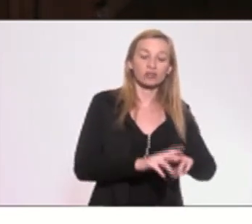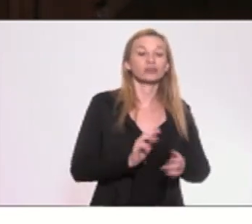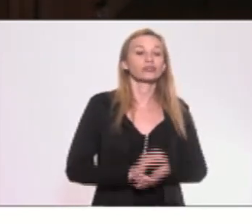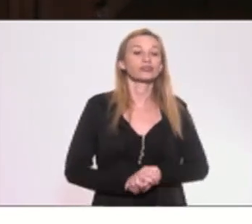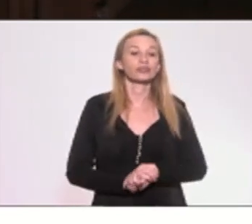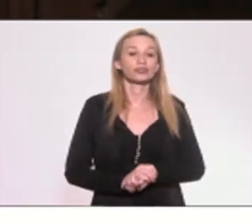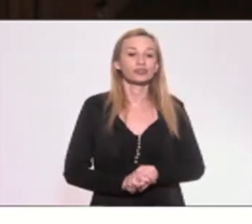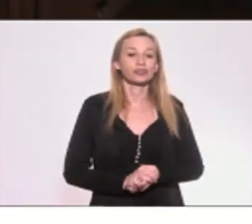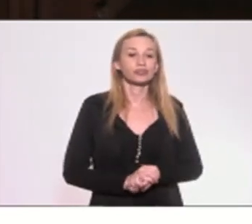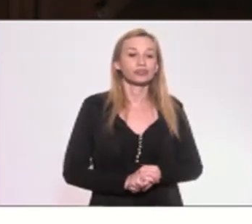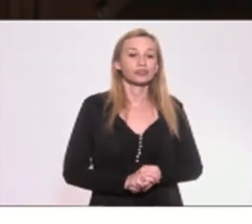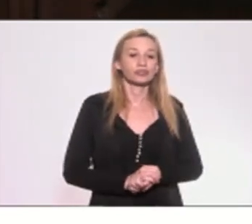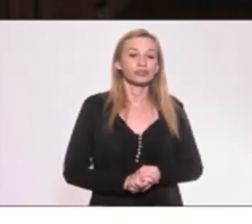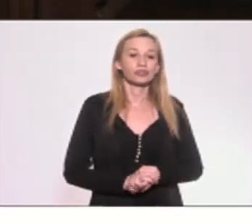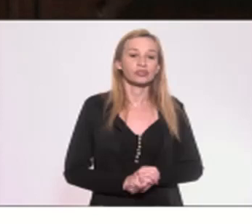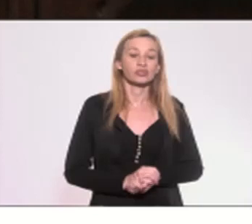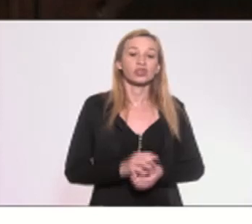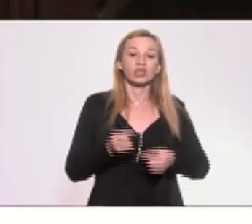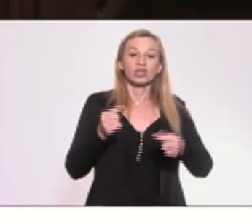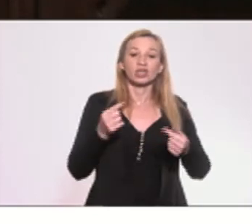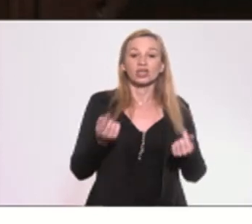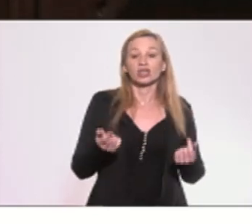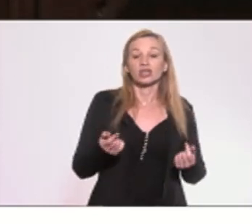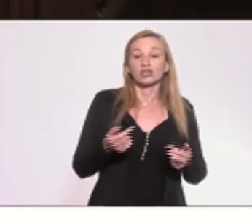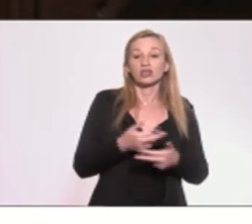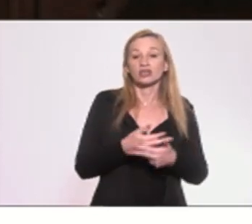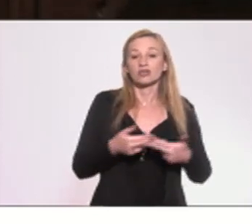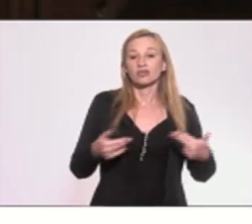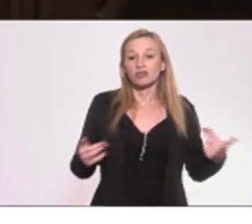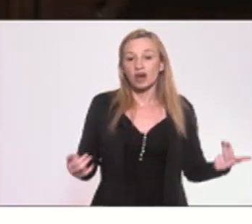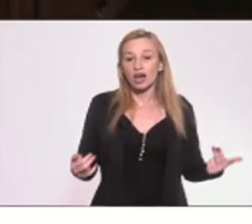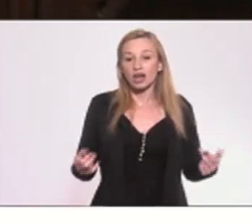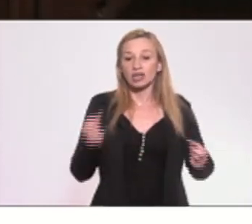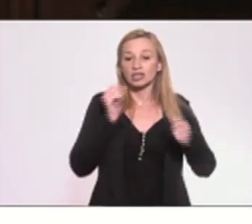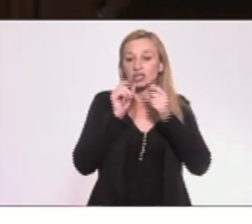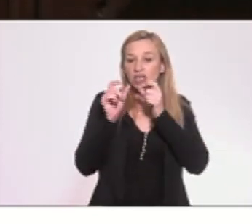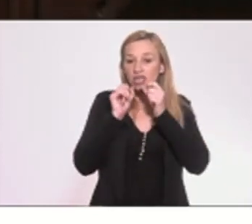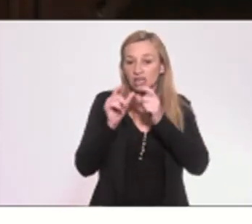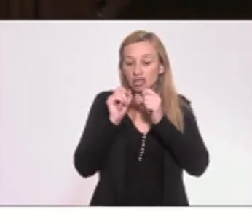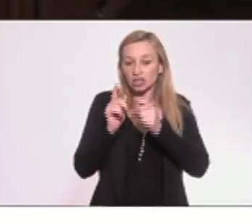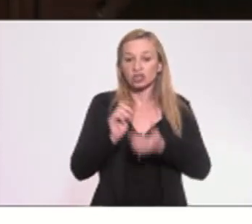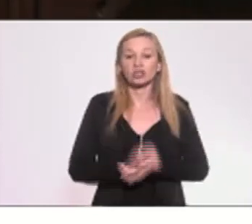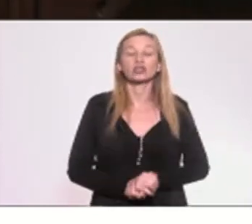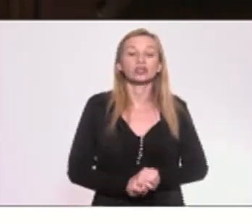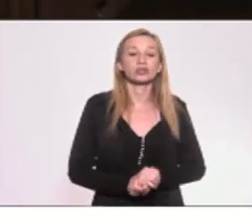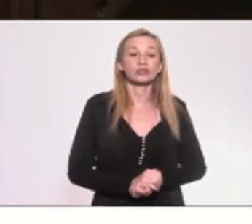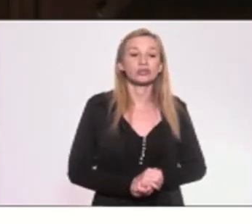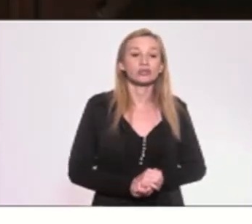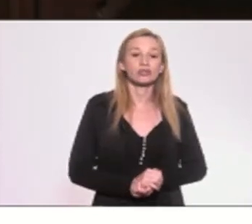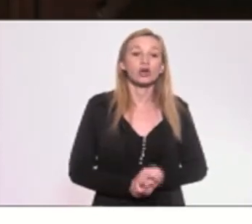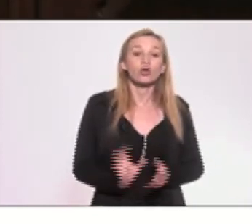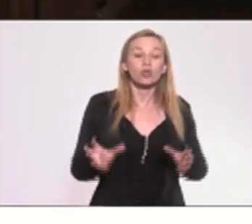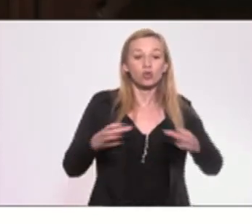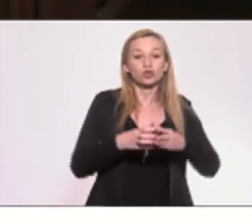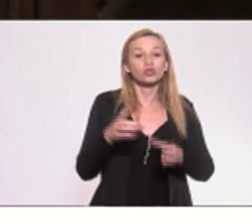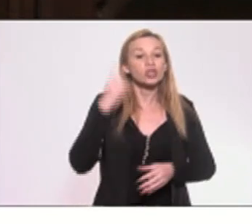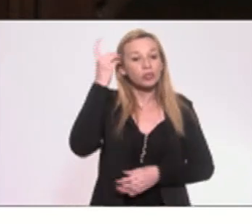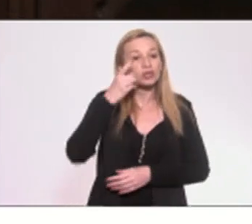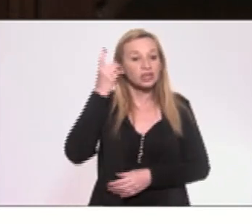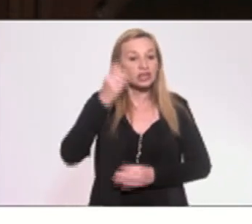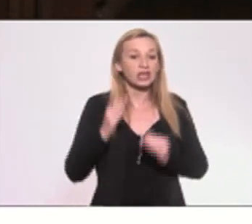e passível de questionamento judicial, inclusive, sempre, sem que o conjunto de deputados da